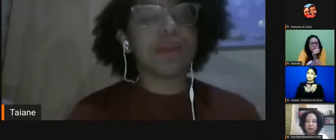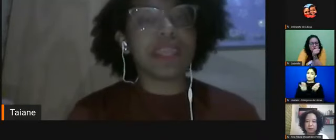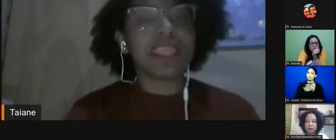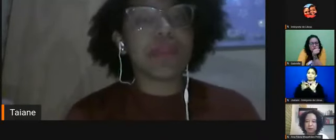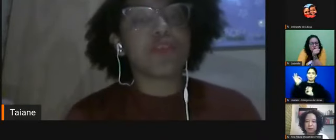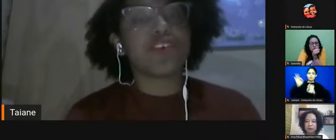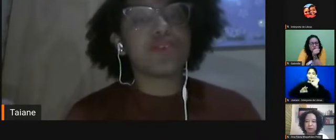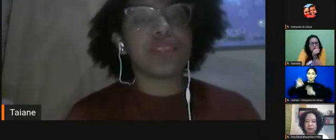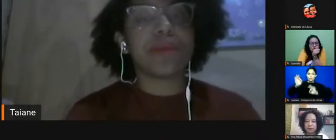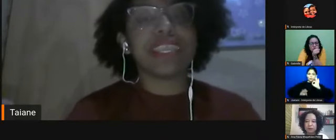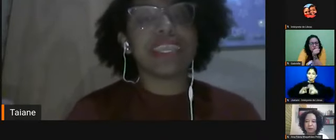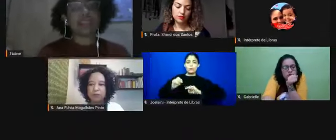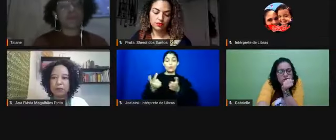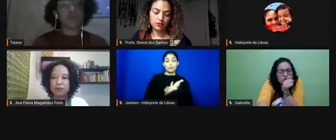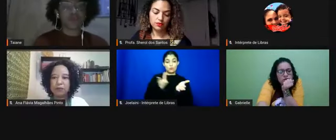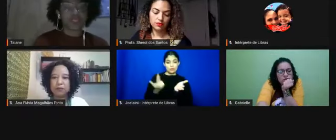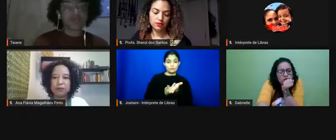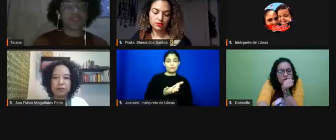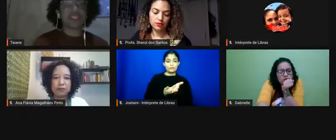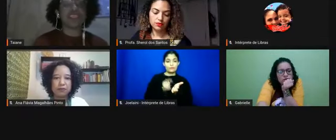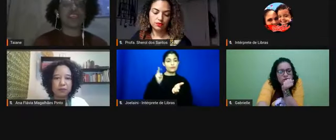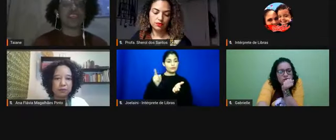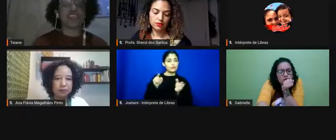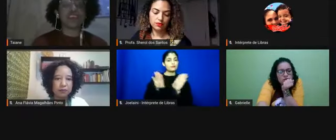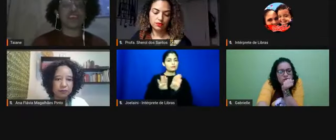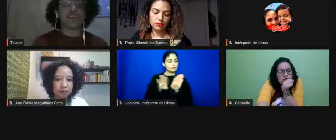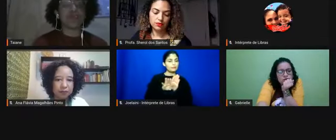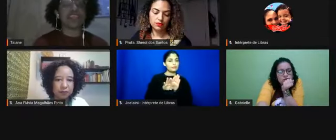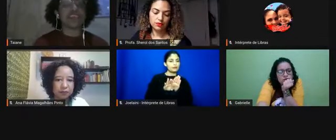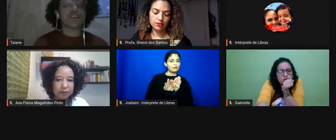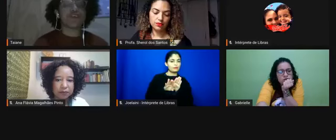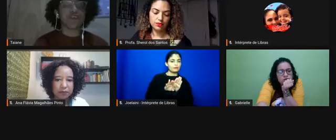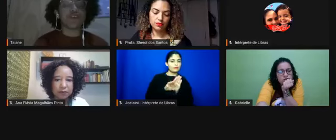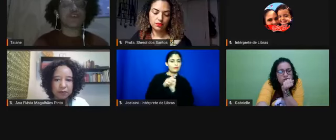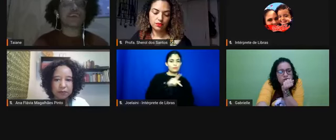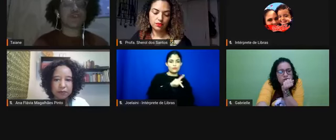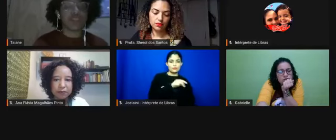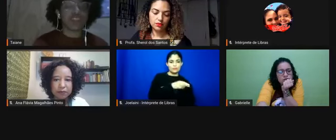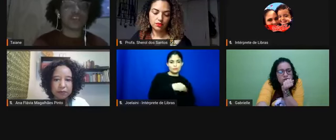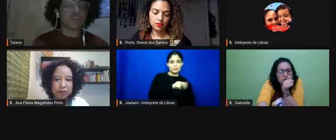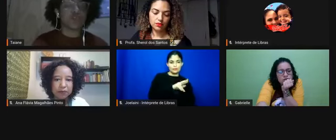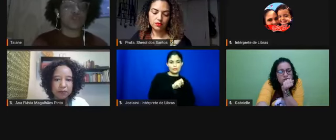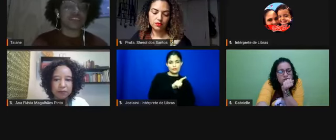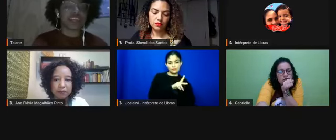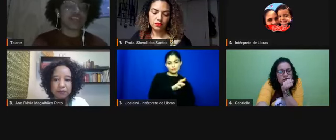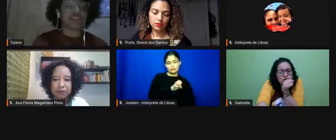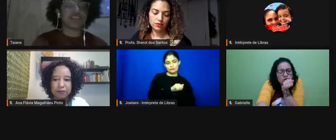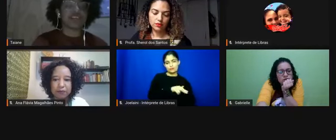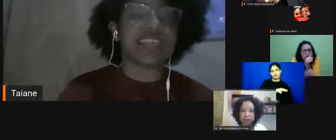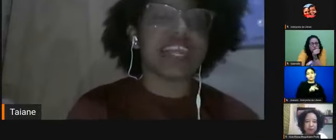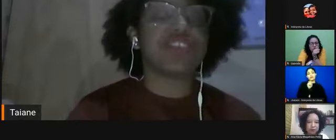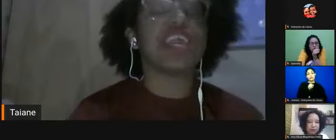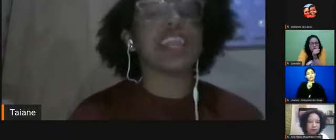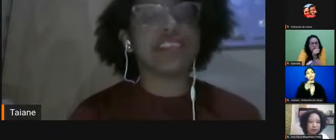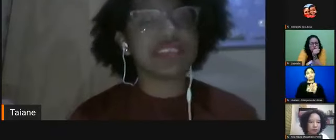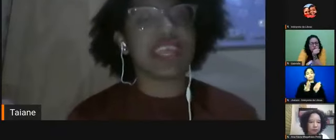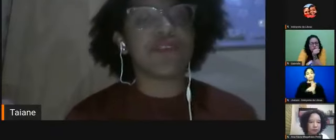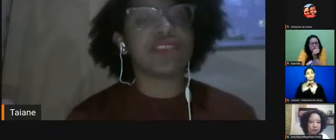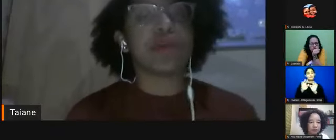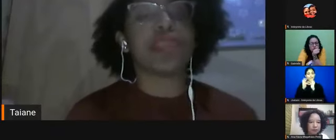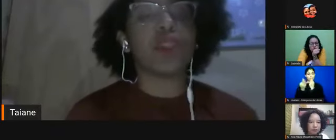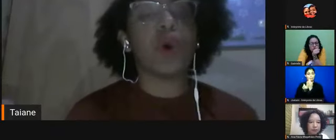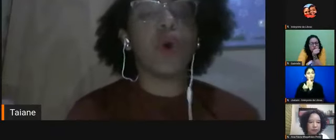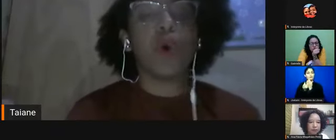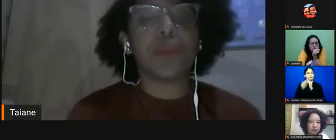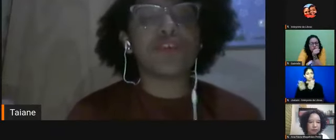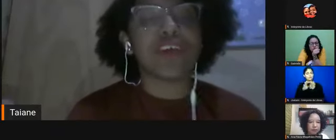escreve seu post fácil, também a professora Maria Rita Pidutra, que a família dela foi frequentadora desses clubes sociais negros